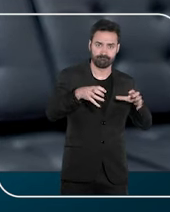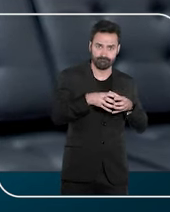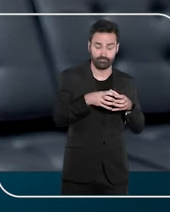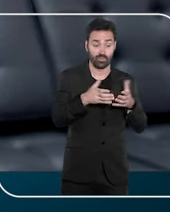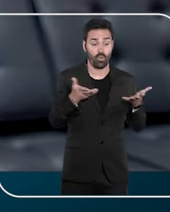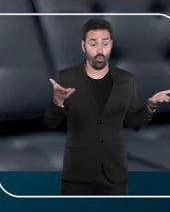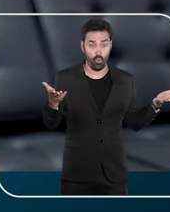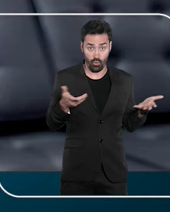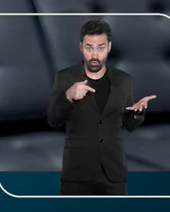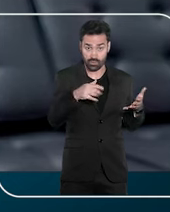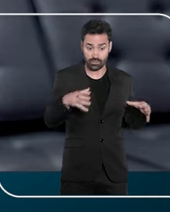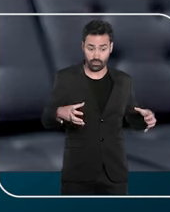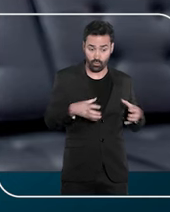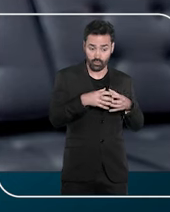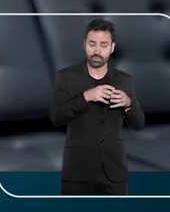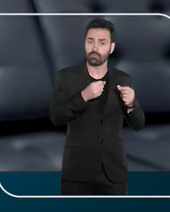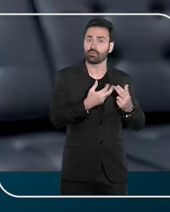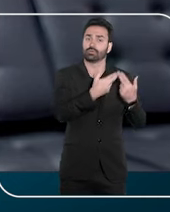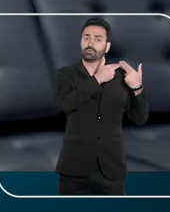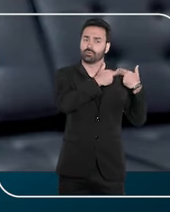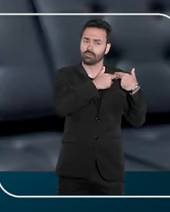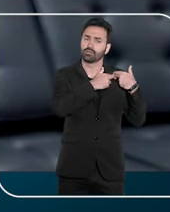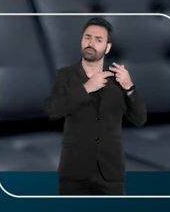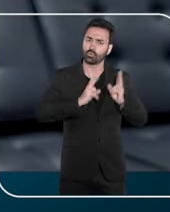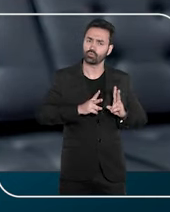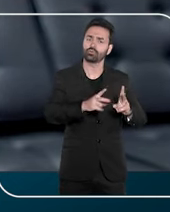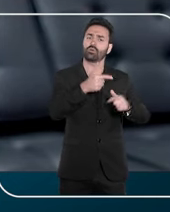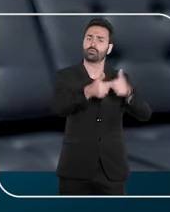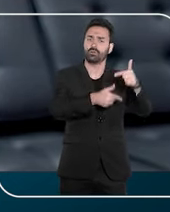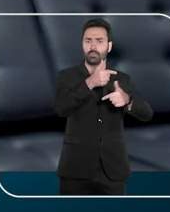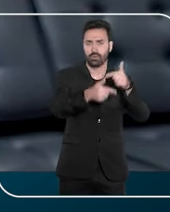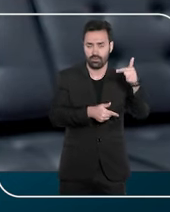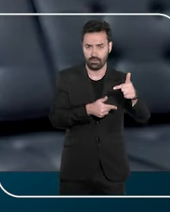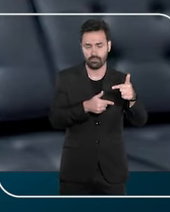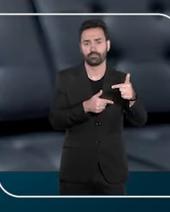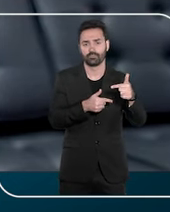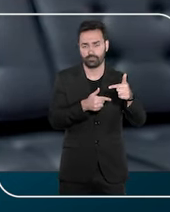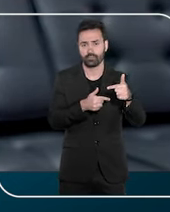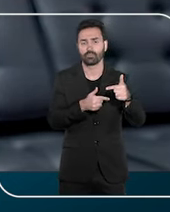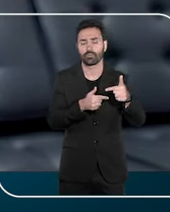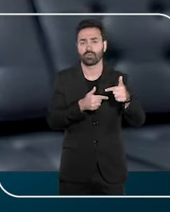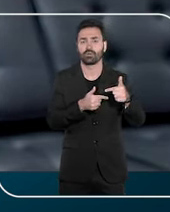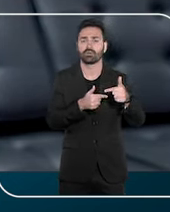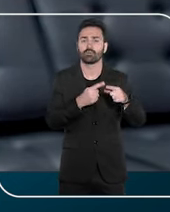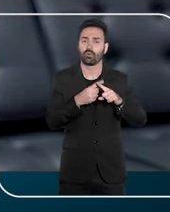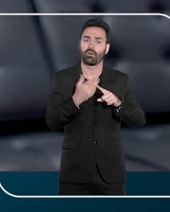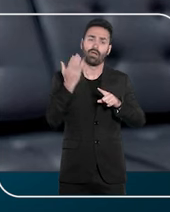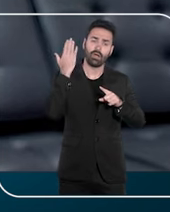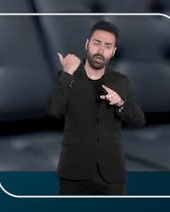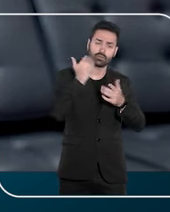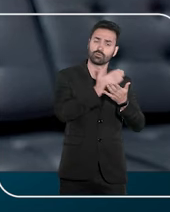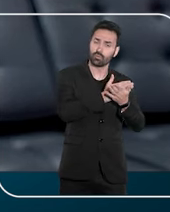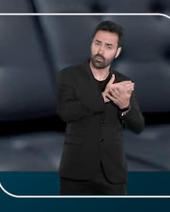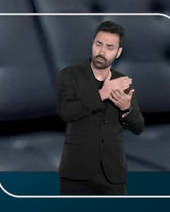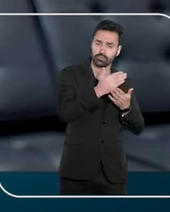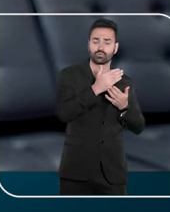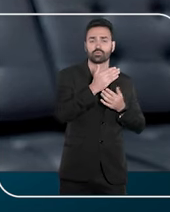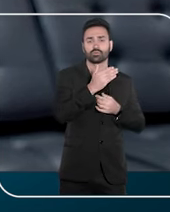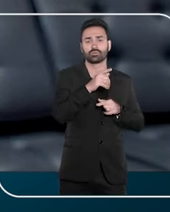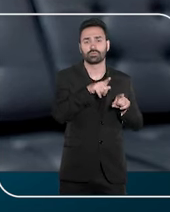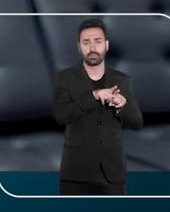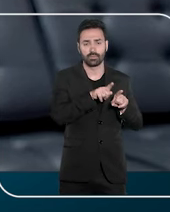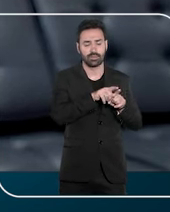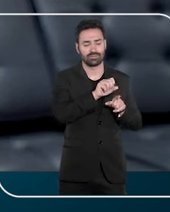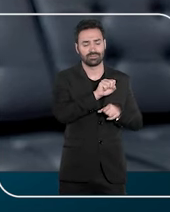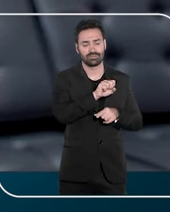dar prosseguimento ao trabalho que foi inicialmente, durante muitos anos, conduzido pelo ministro Sanseverino, depois